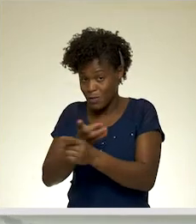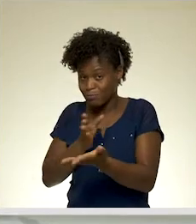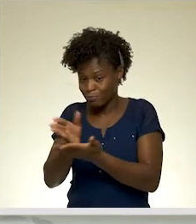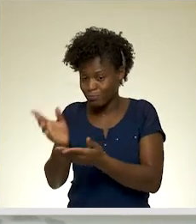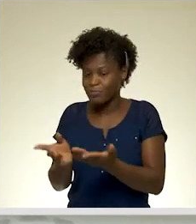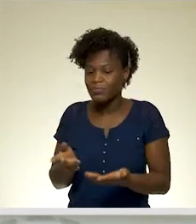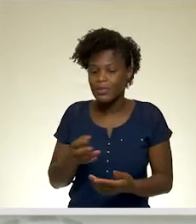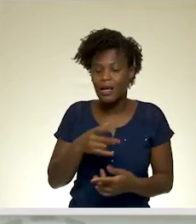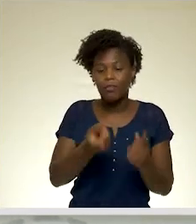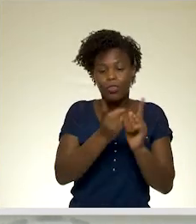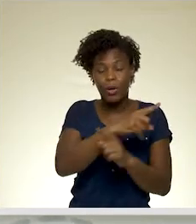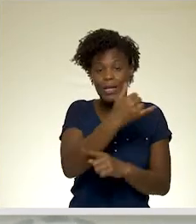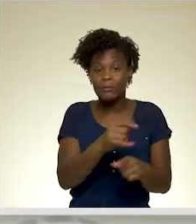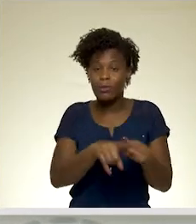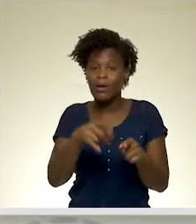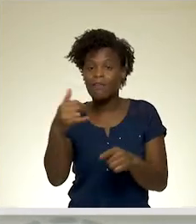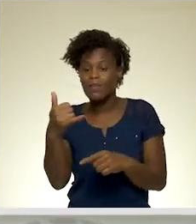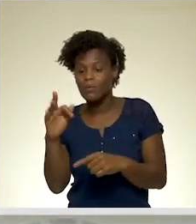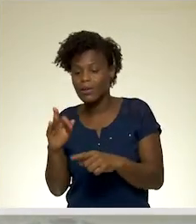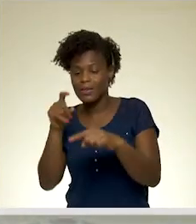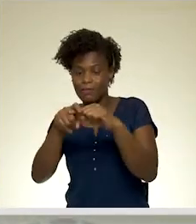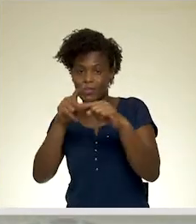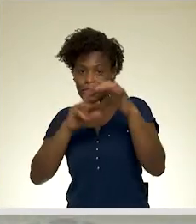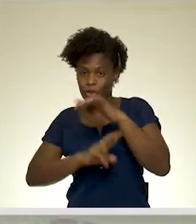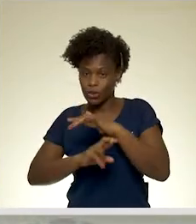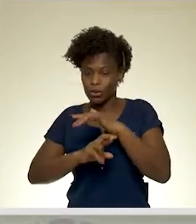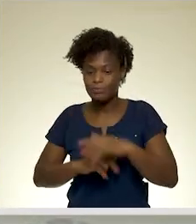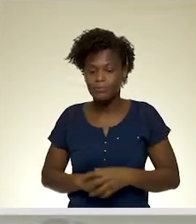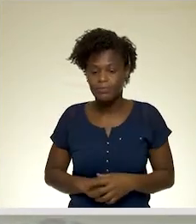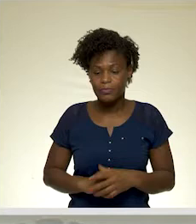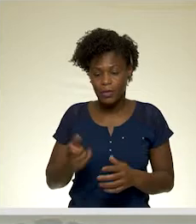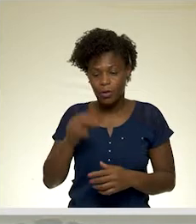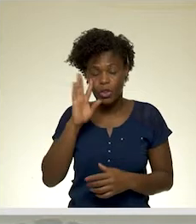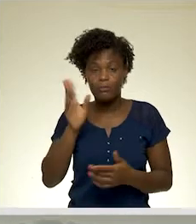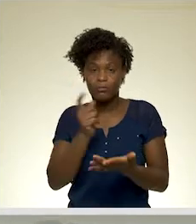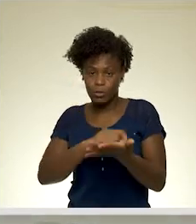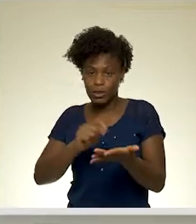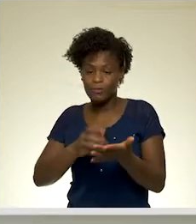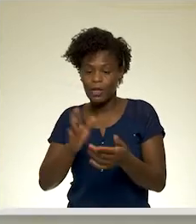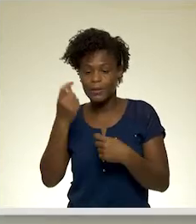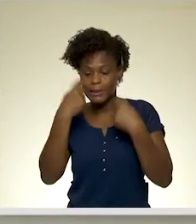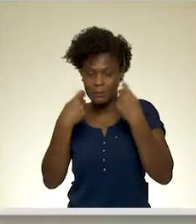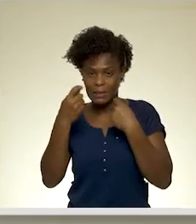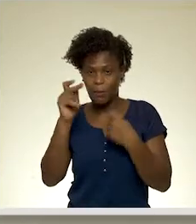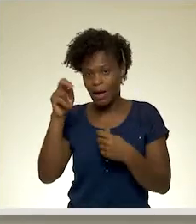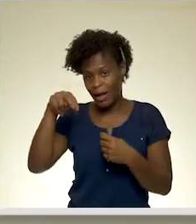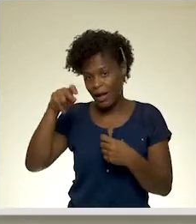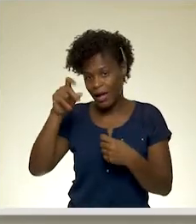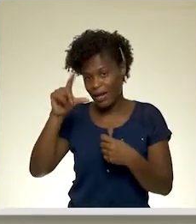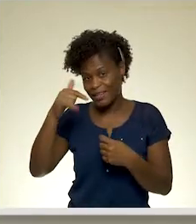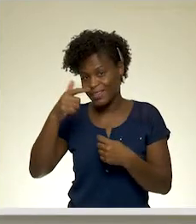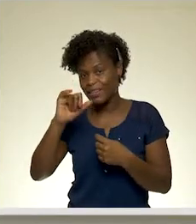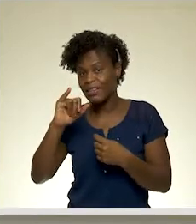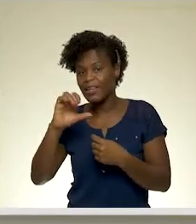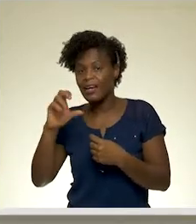aqui, Y é igual a 24 a dividir por X. Acabamos de escrever a nossa expressão